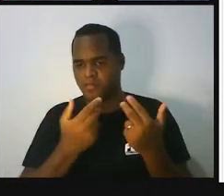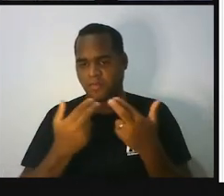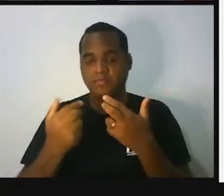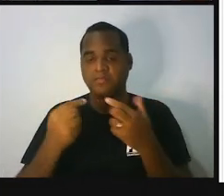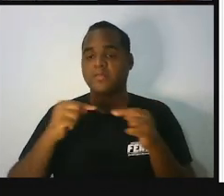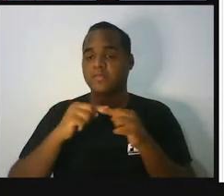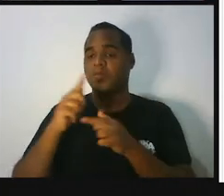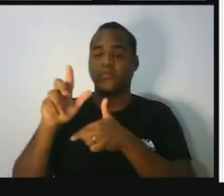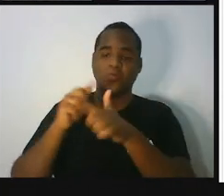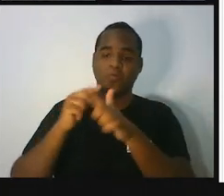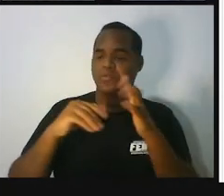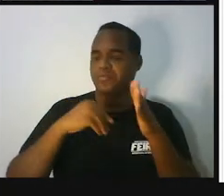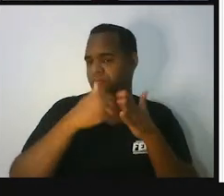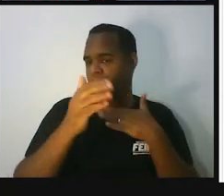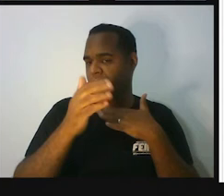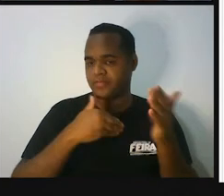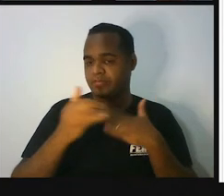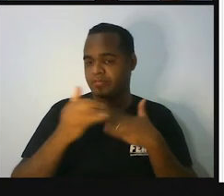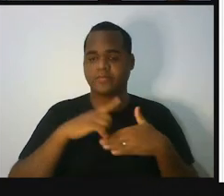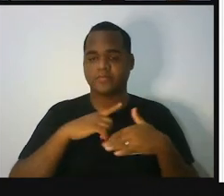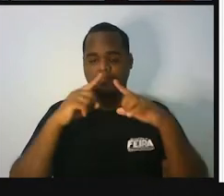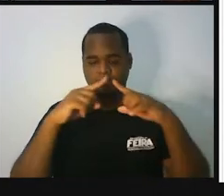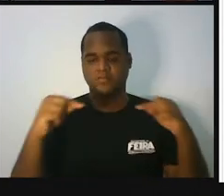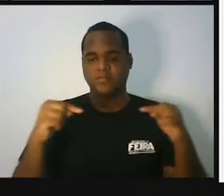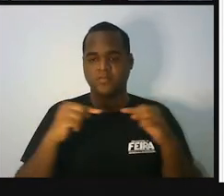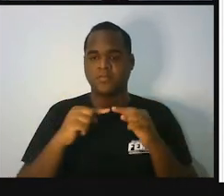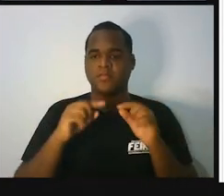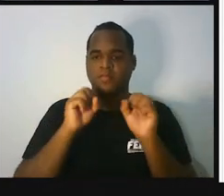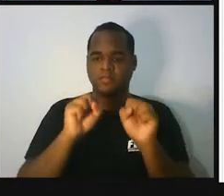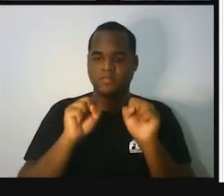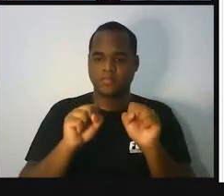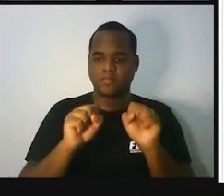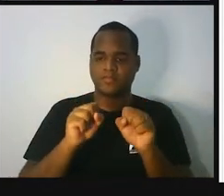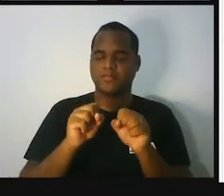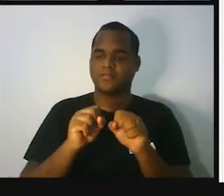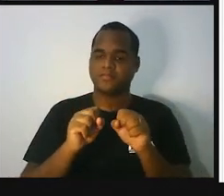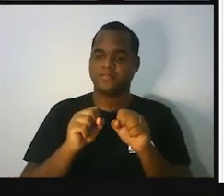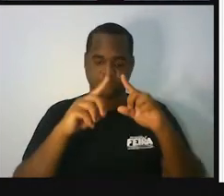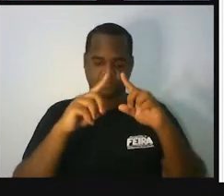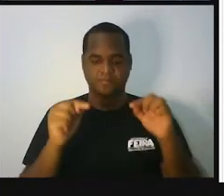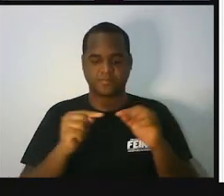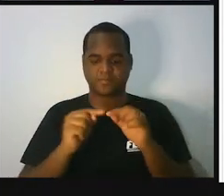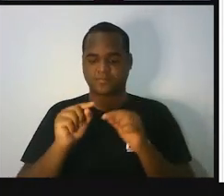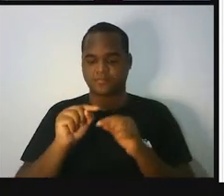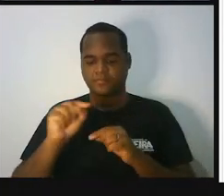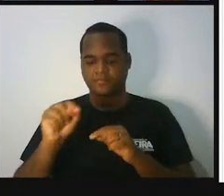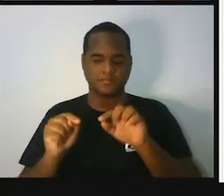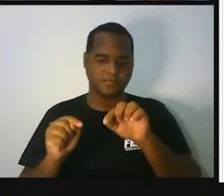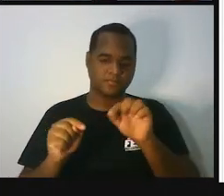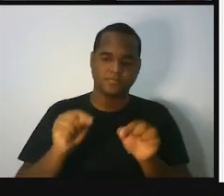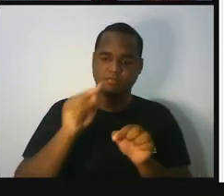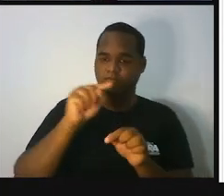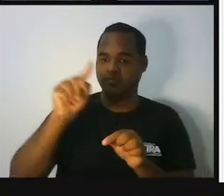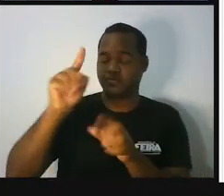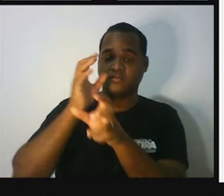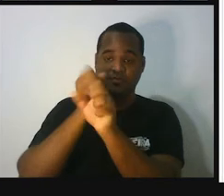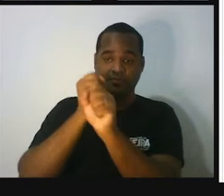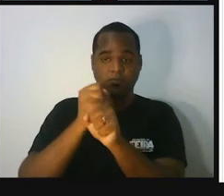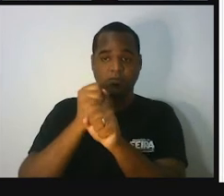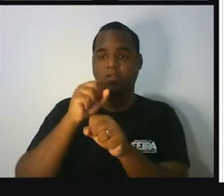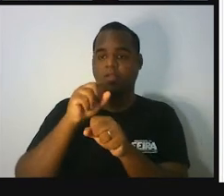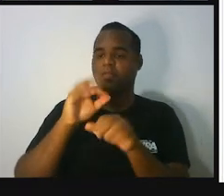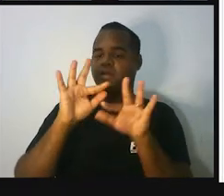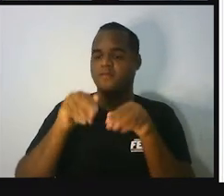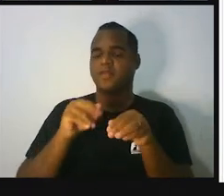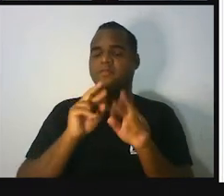para qualquer tipo de triângulo. Se você pegar os três ângulos internos e fizer uma soma, o resultado dessa soma